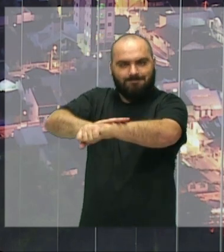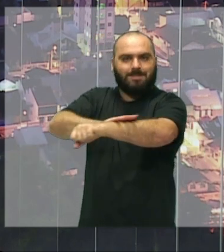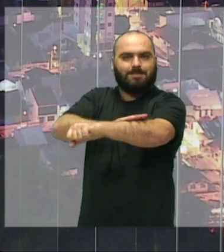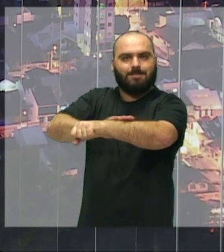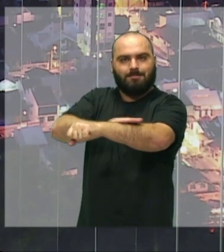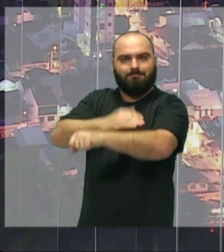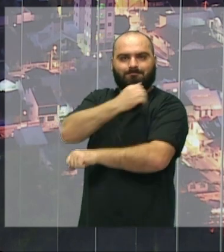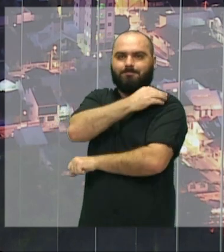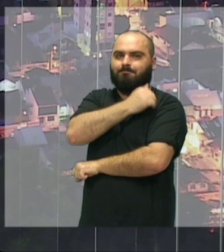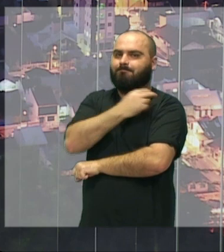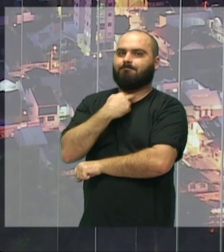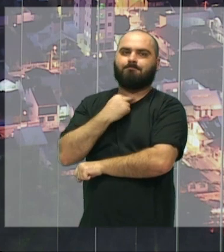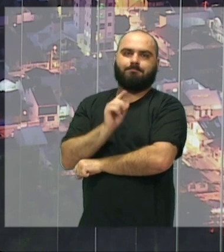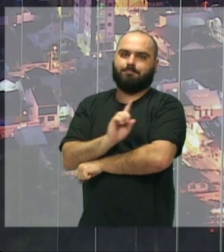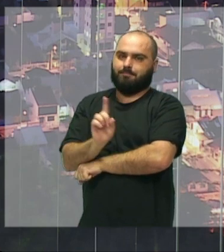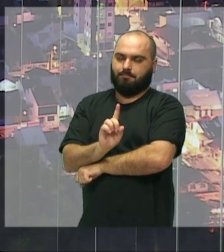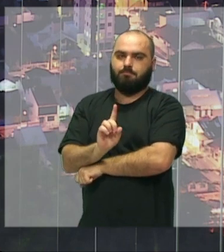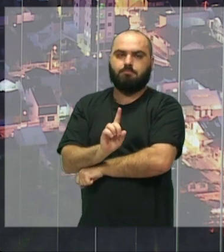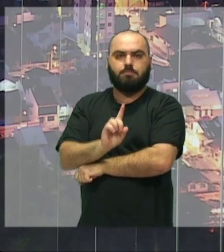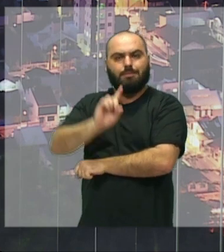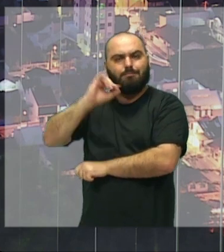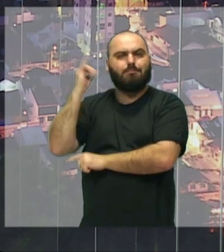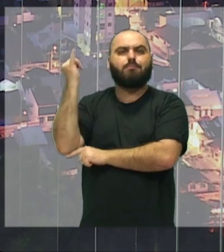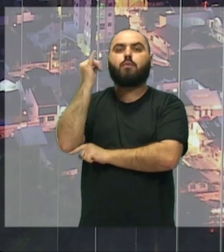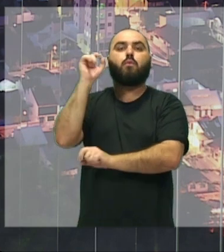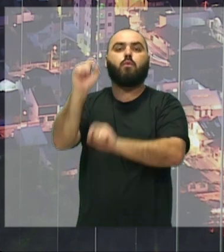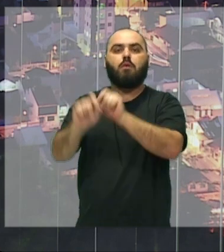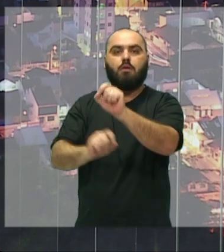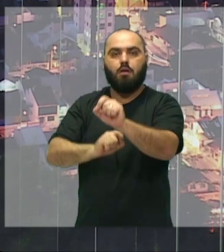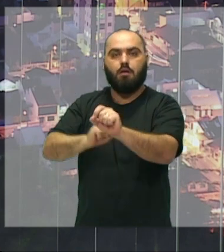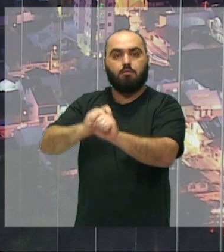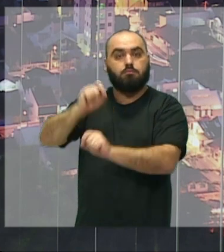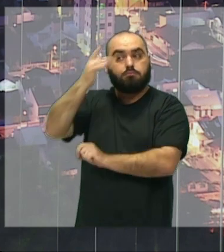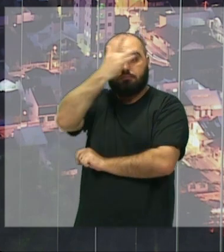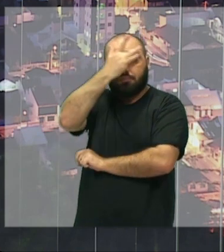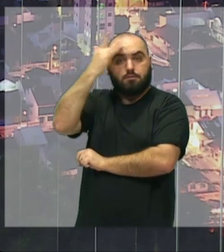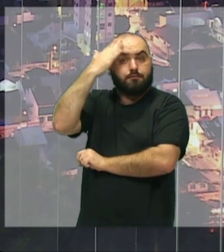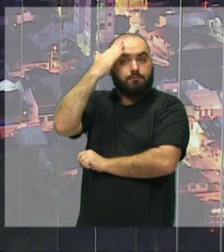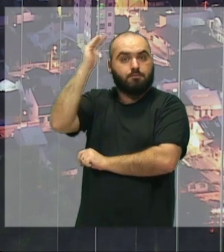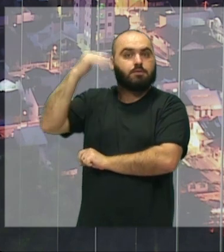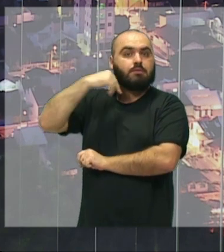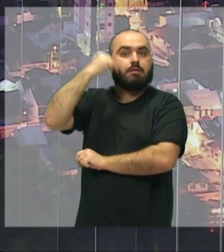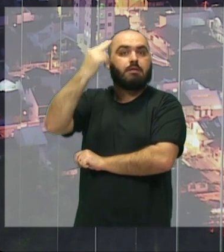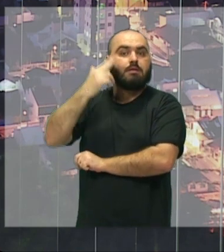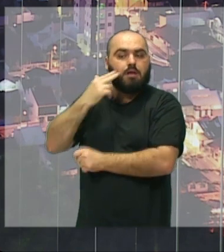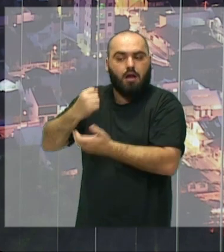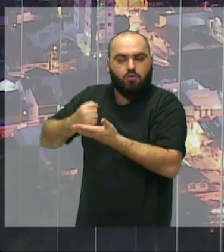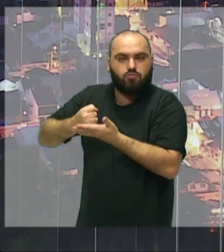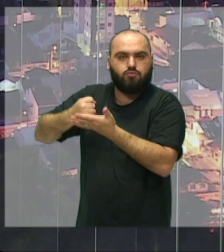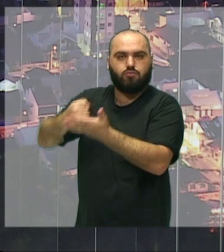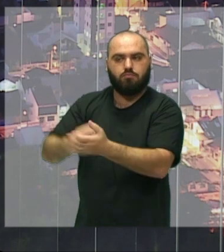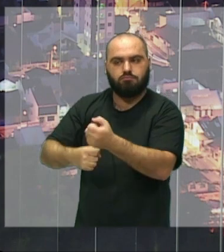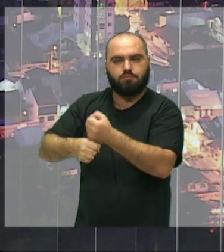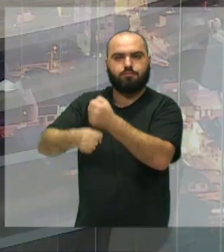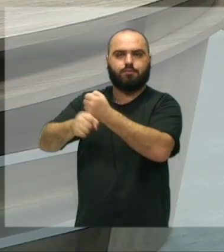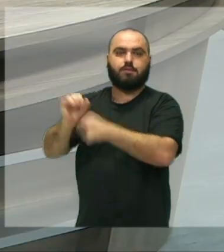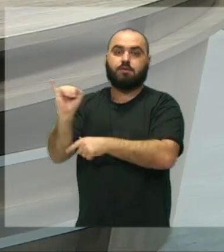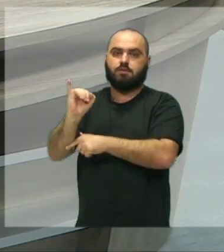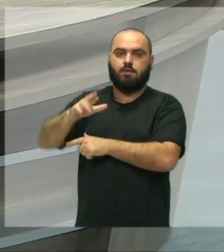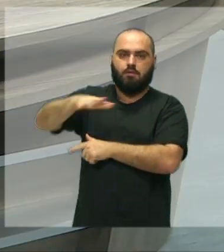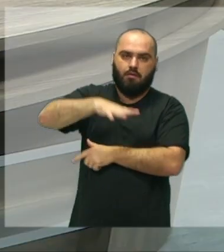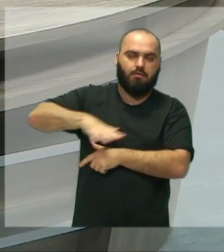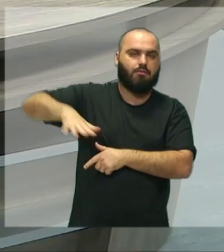sobre a importância das personalidades negras na construção histórica de Itajaí e região. E para isso está conosco